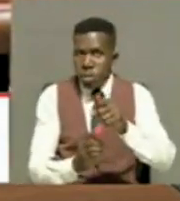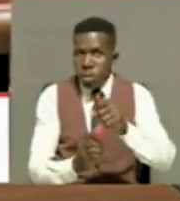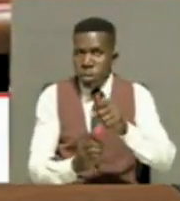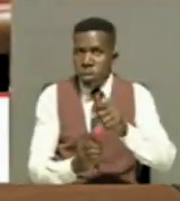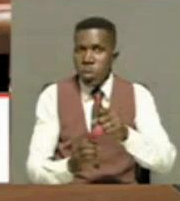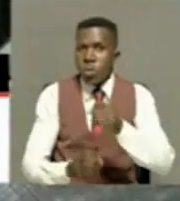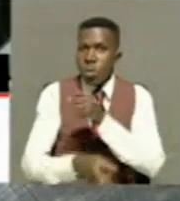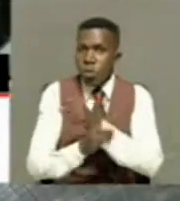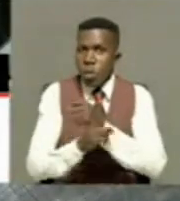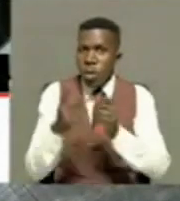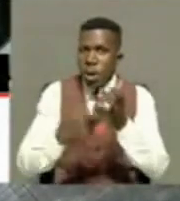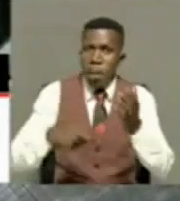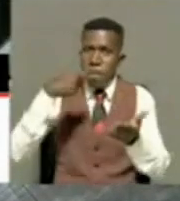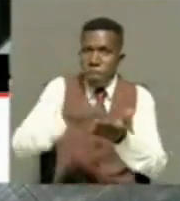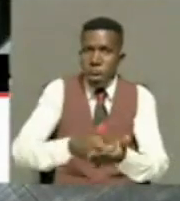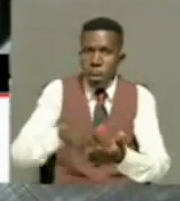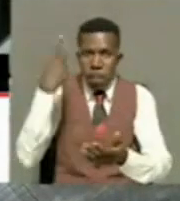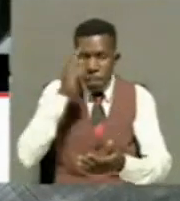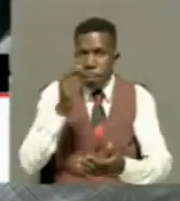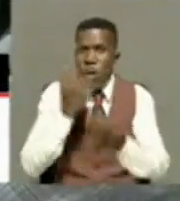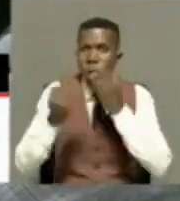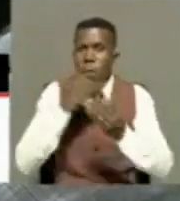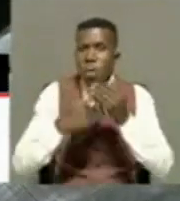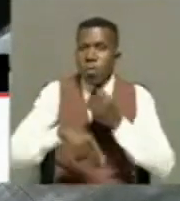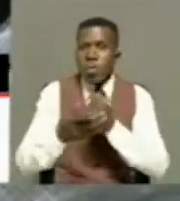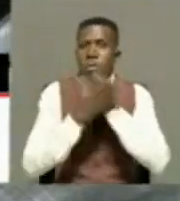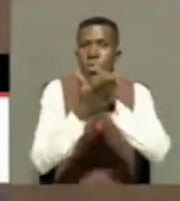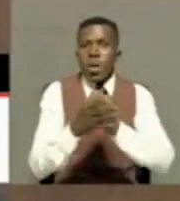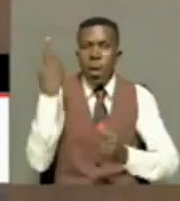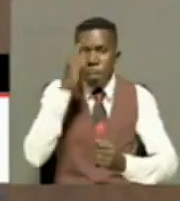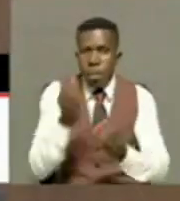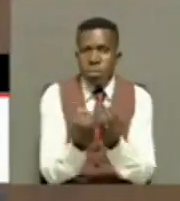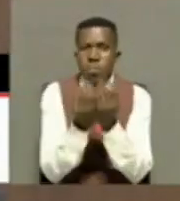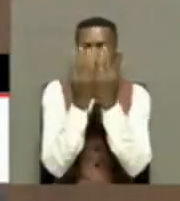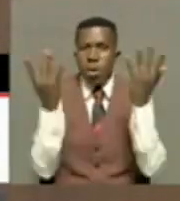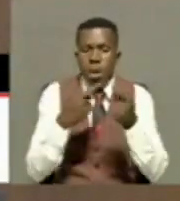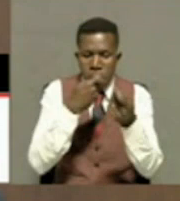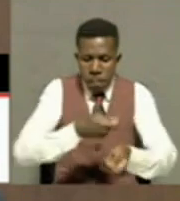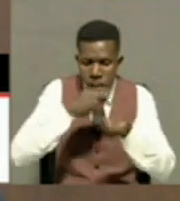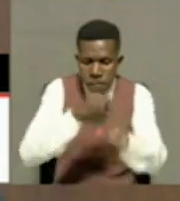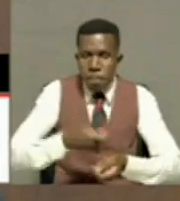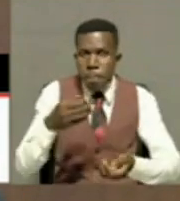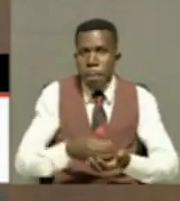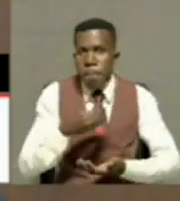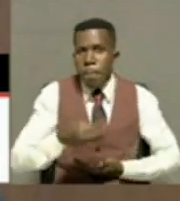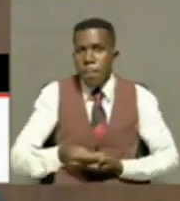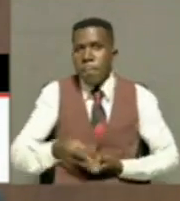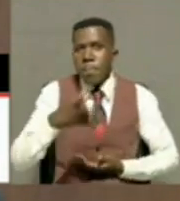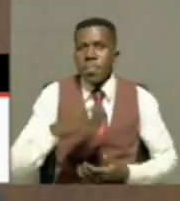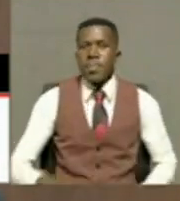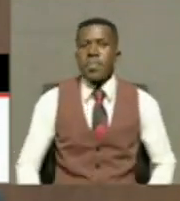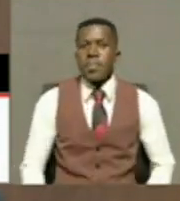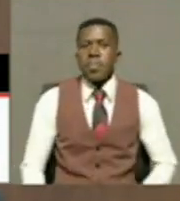ser alocados para a diversificação da agricultura. Essas duas medidas vêm já estabelecidas na pauta